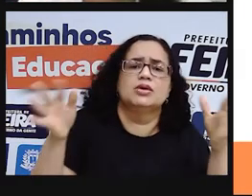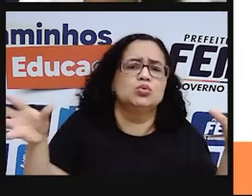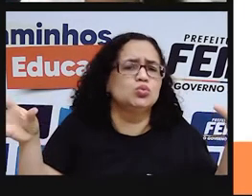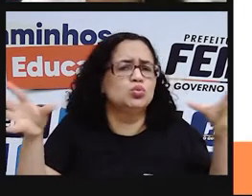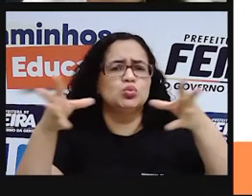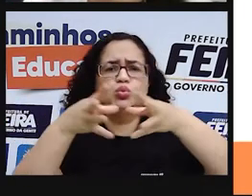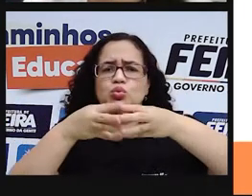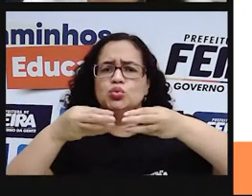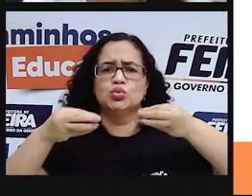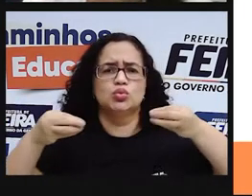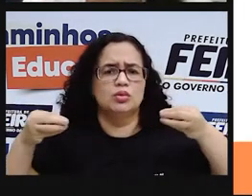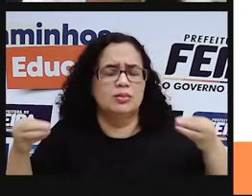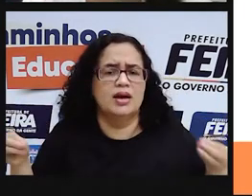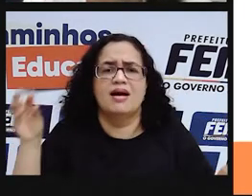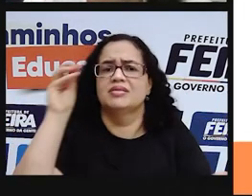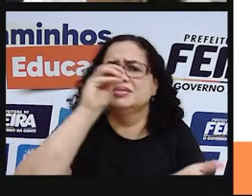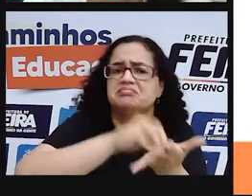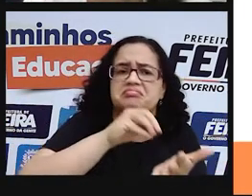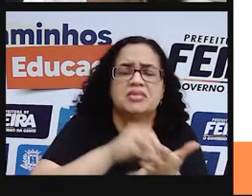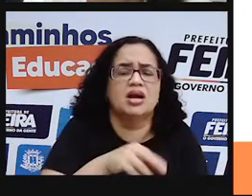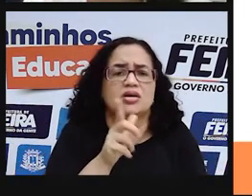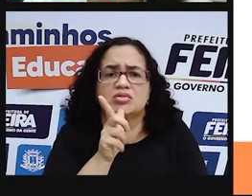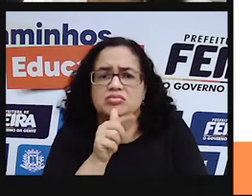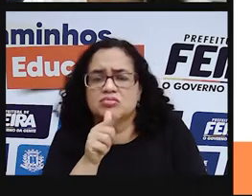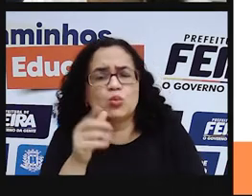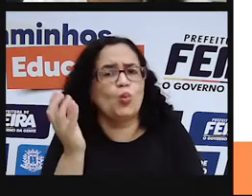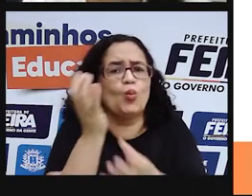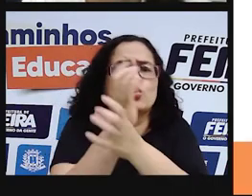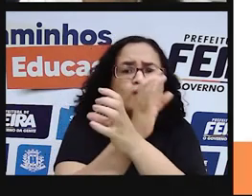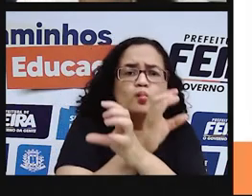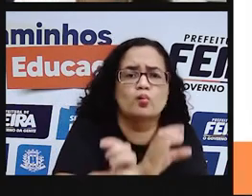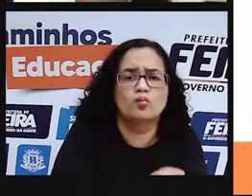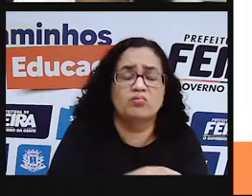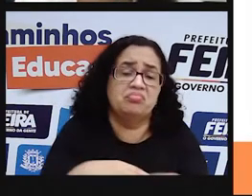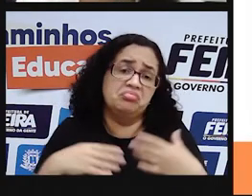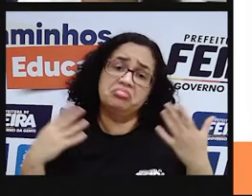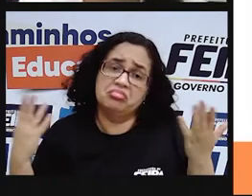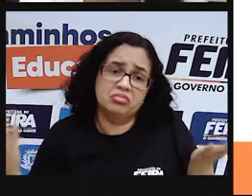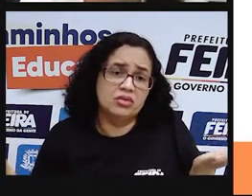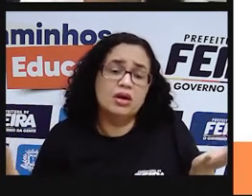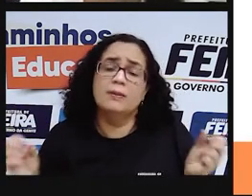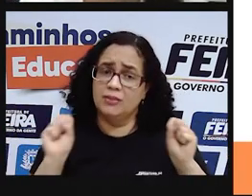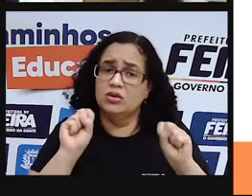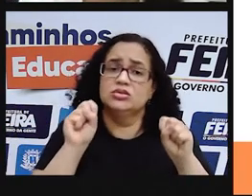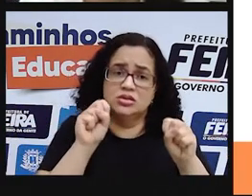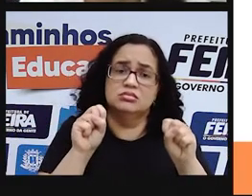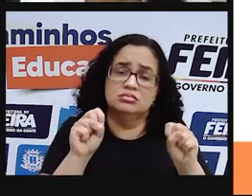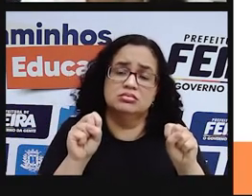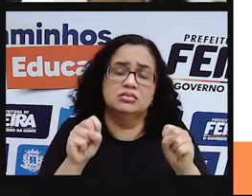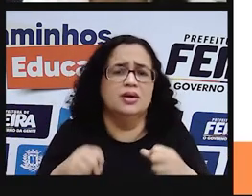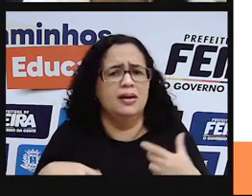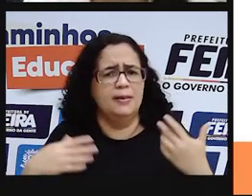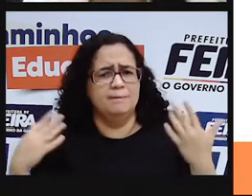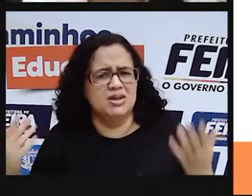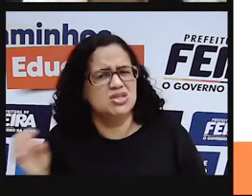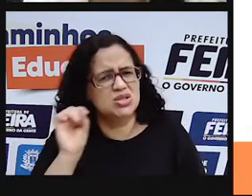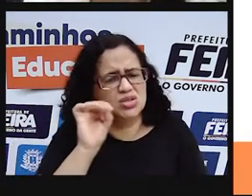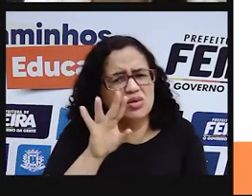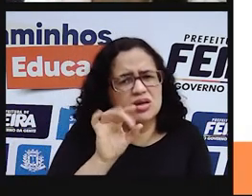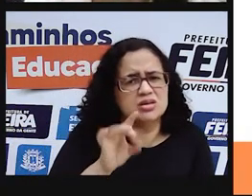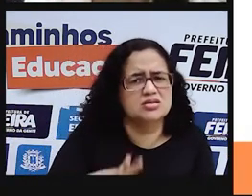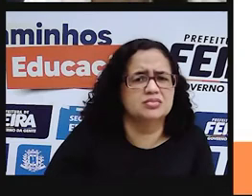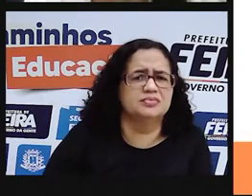por conta da escassez de água né da seca é uma das dos fatores Mas será que é só